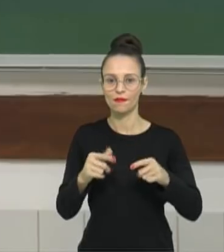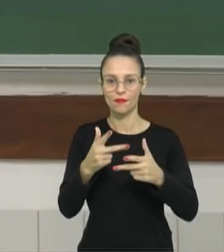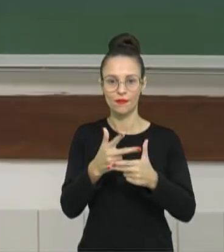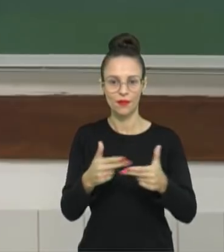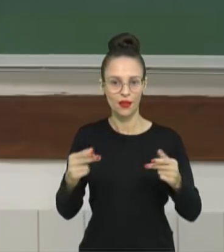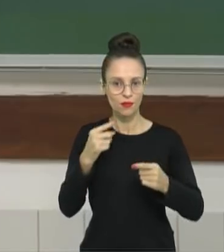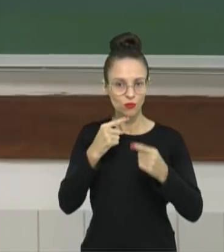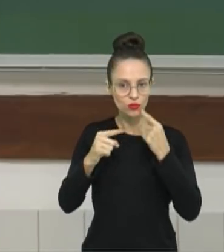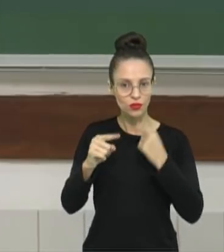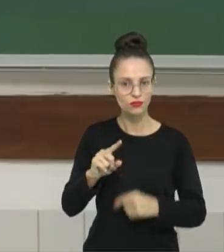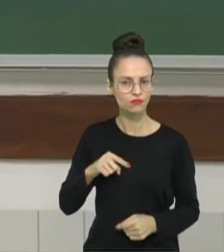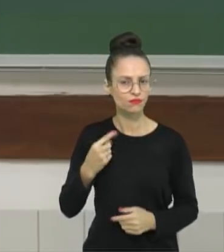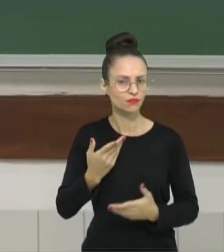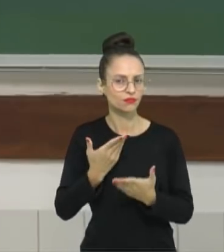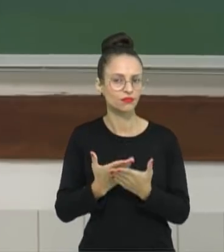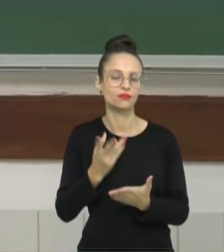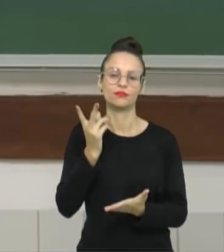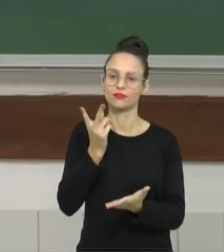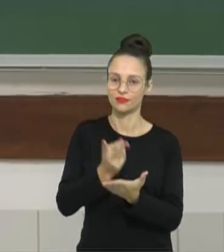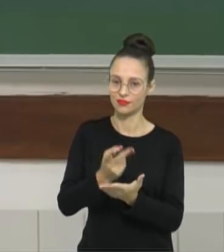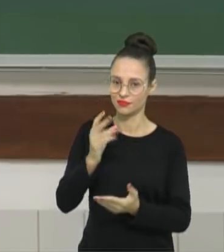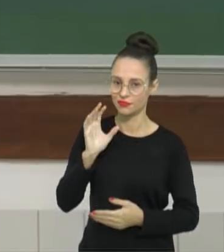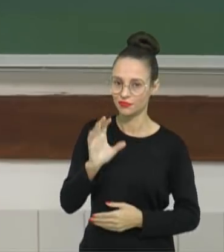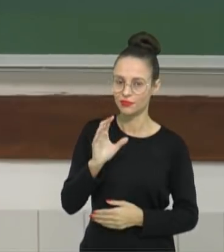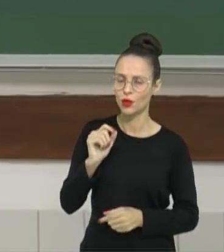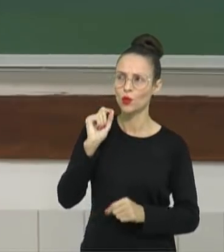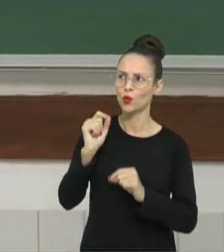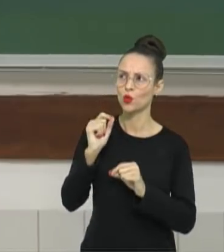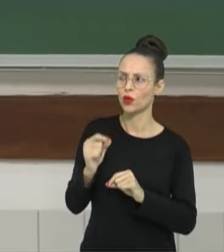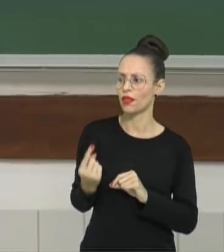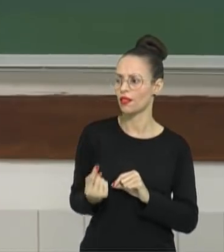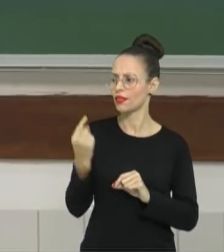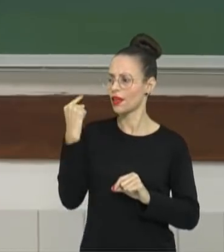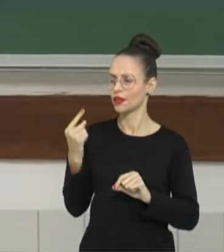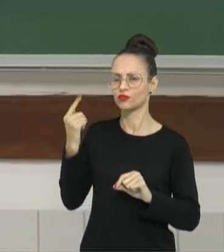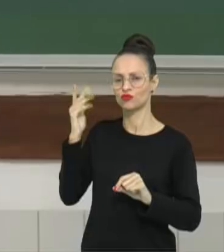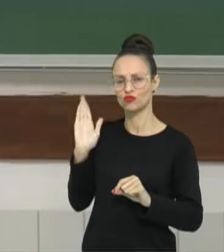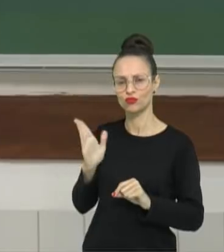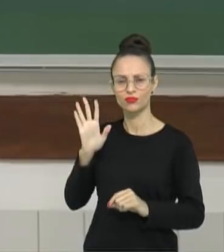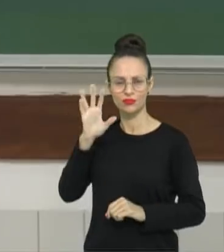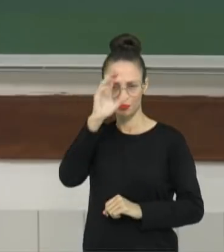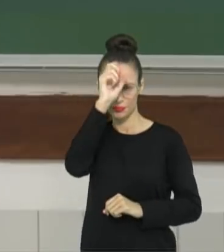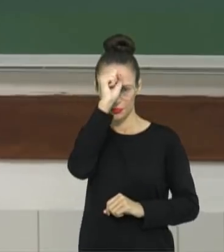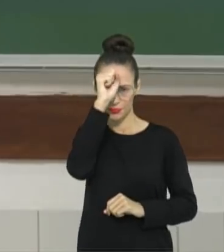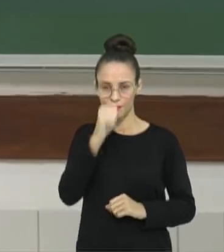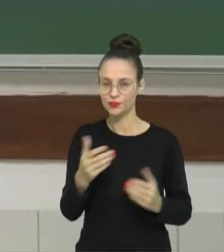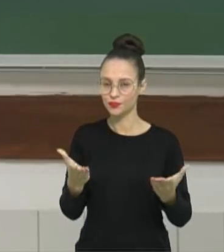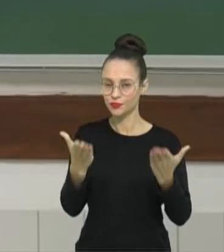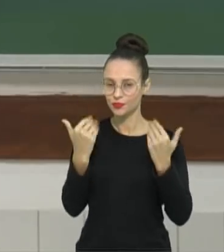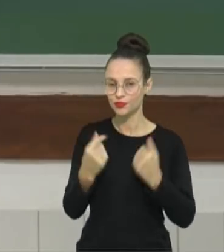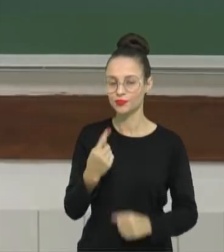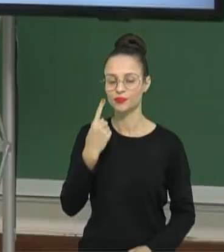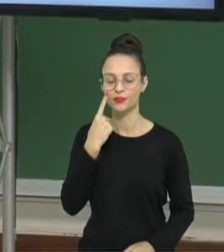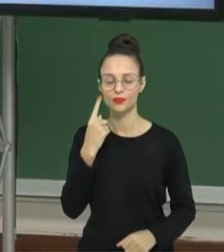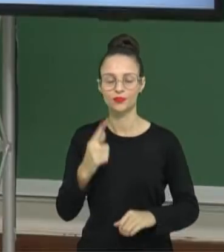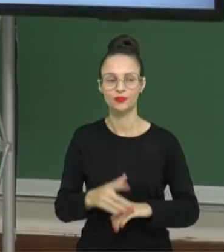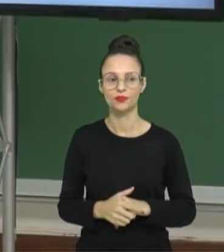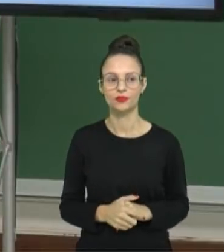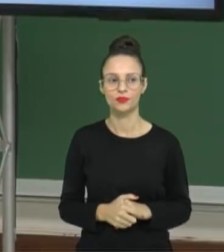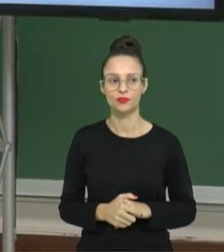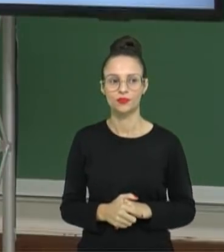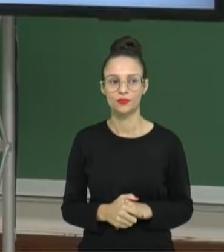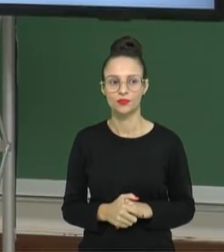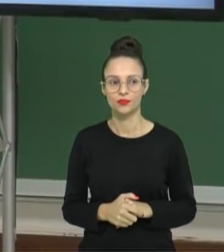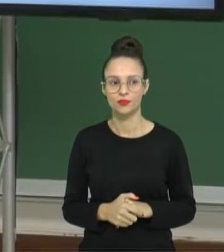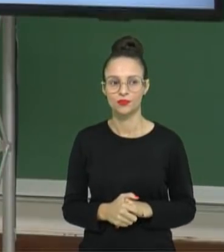aulas sempre vão ser assim, a gente sempre vai estar buscando o conteúdo que nós já trabalhamos. Vamos conferir então?